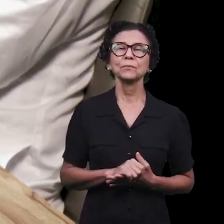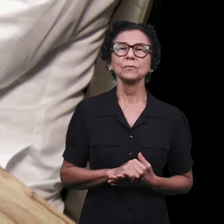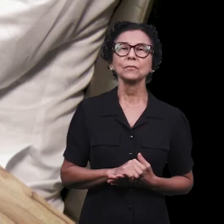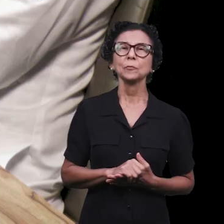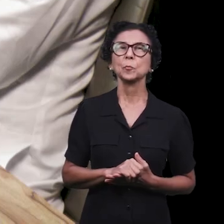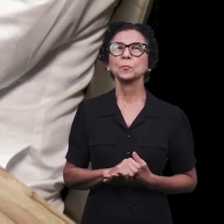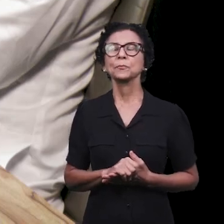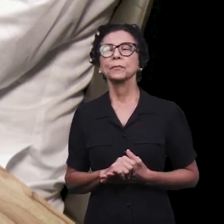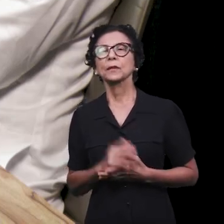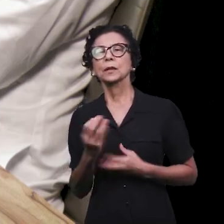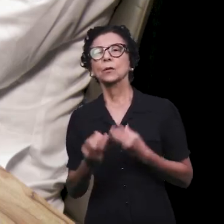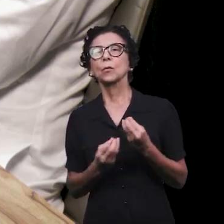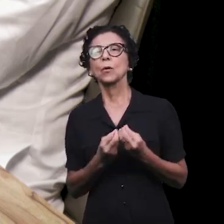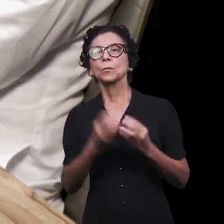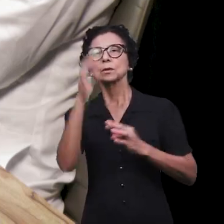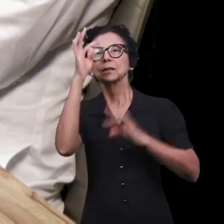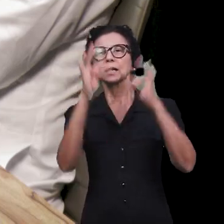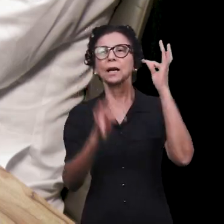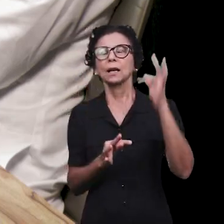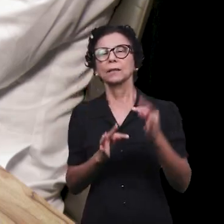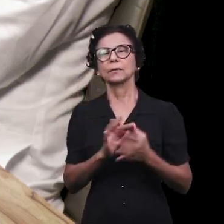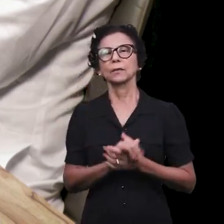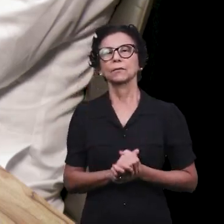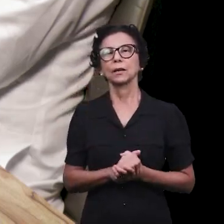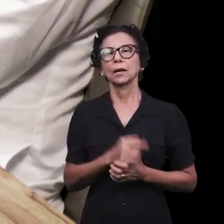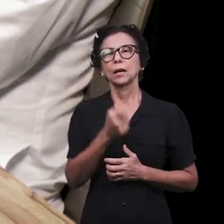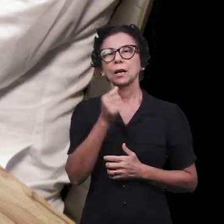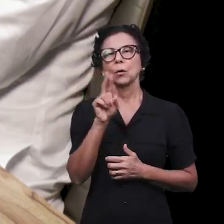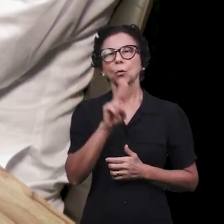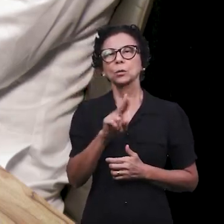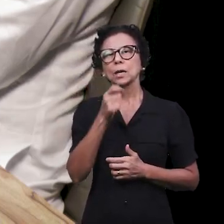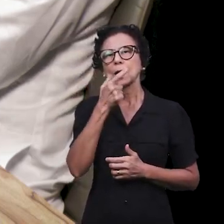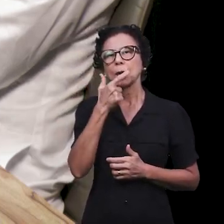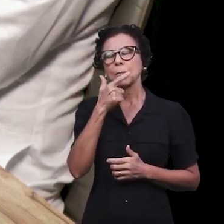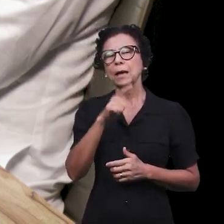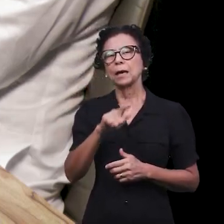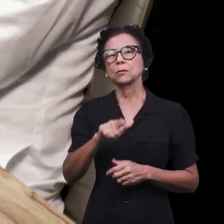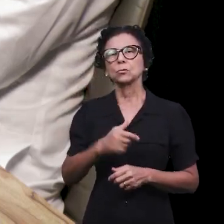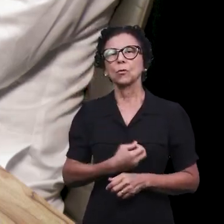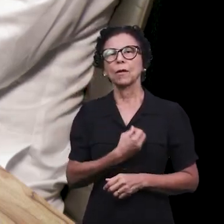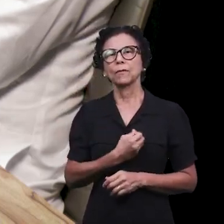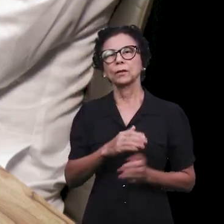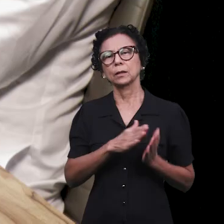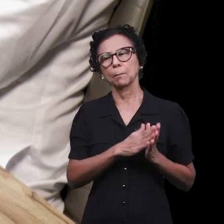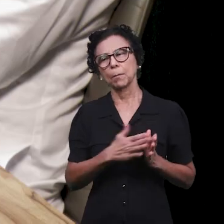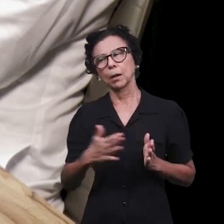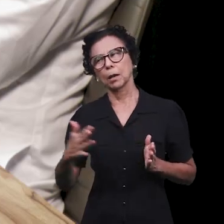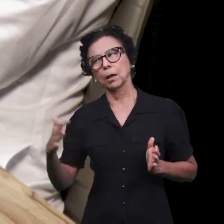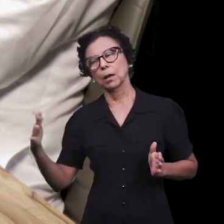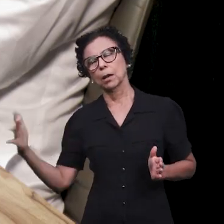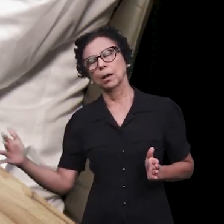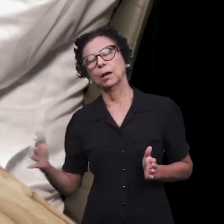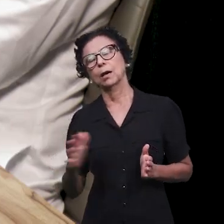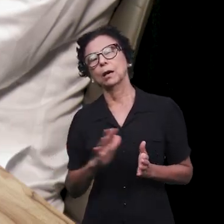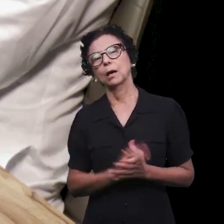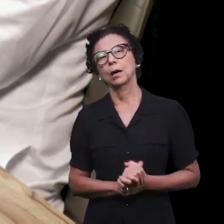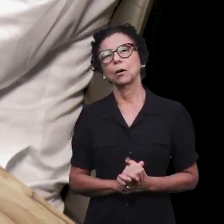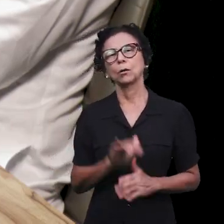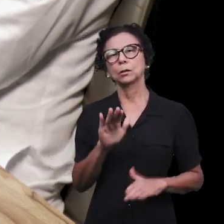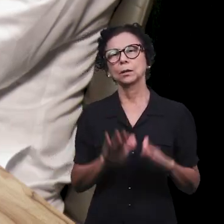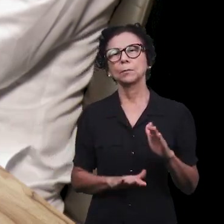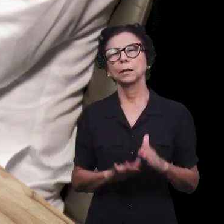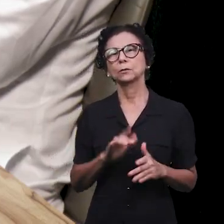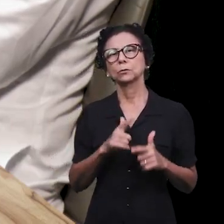a pessoa vai tomar ele o resto da vida ou só durante as crises, tem alguns episódios ou depende muito